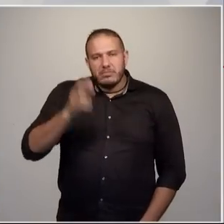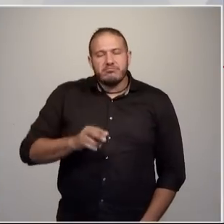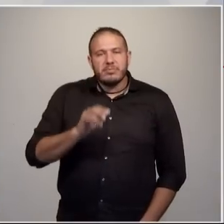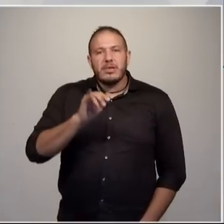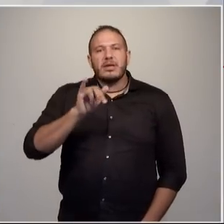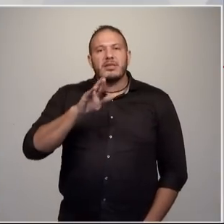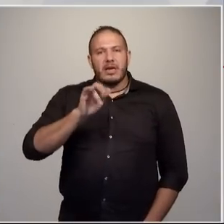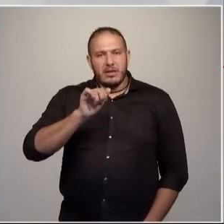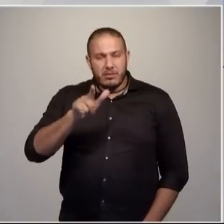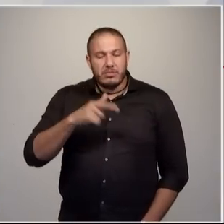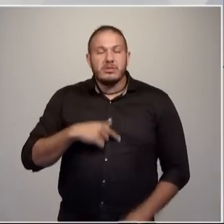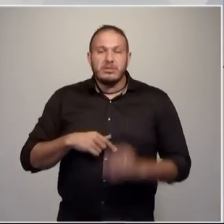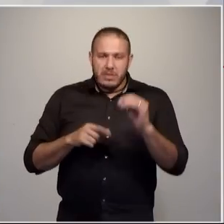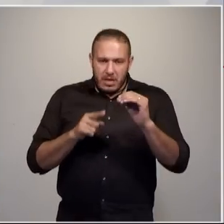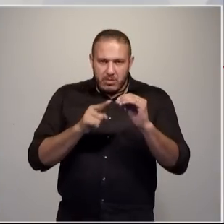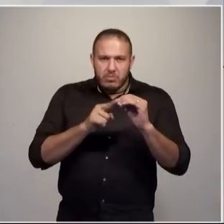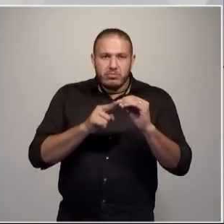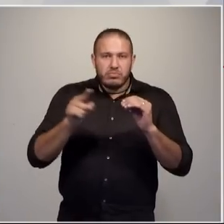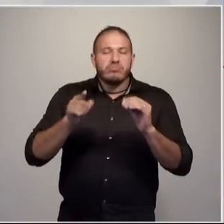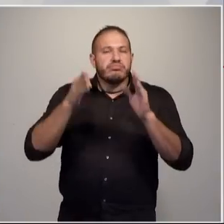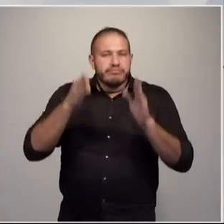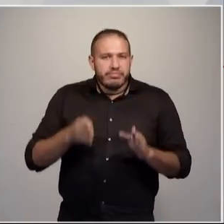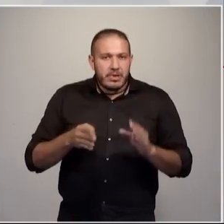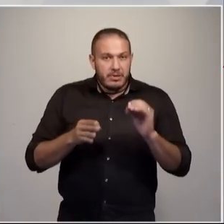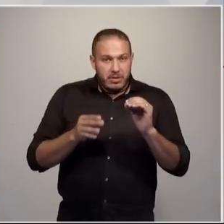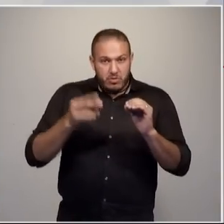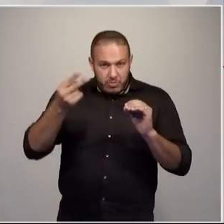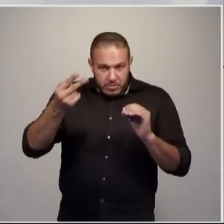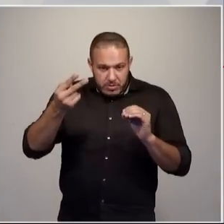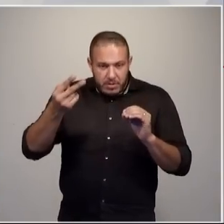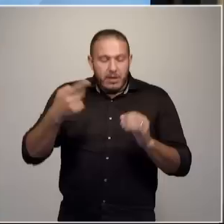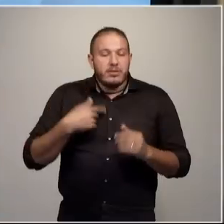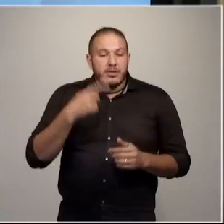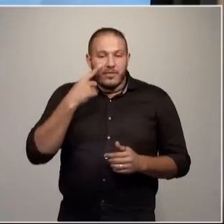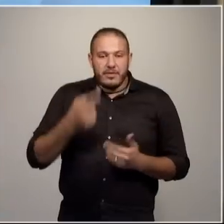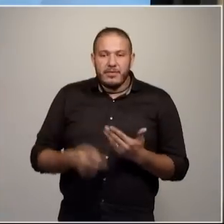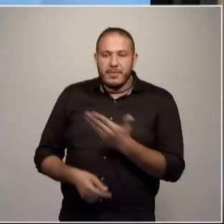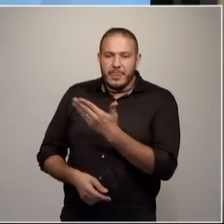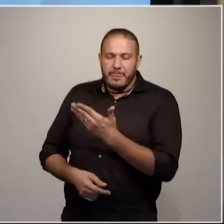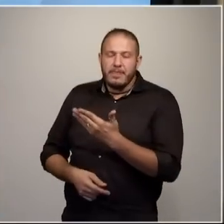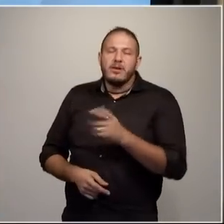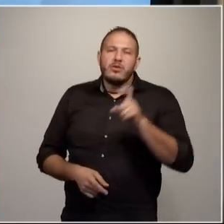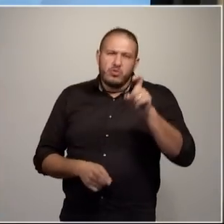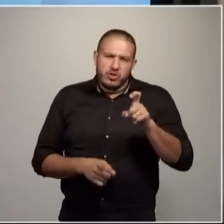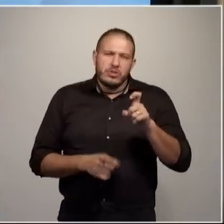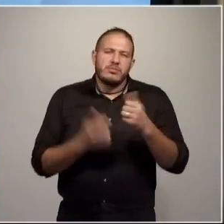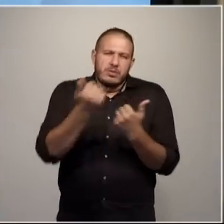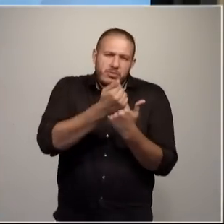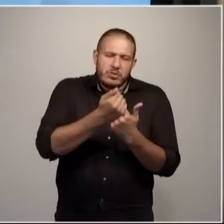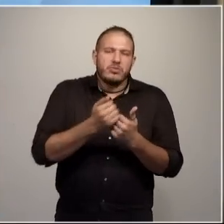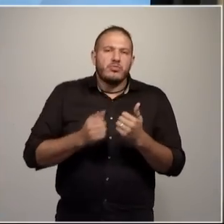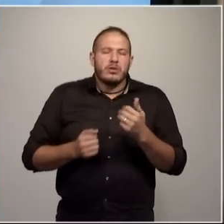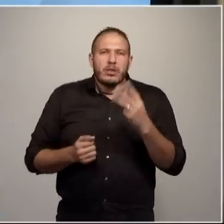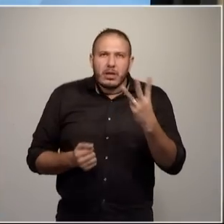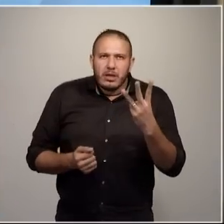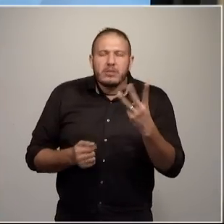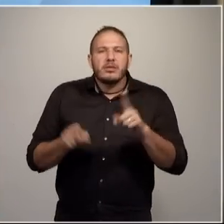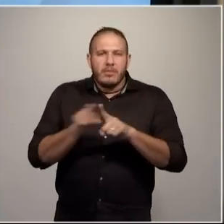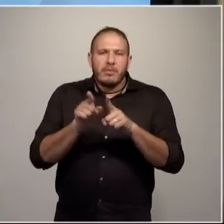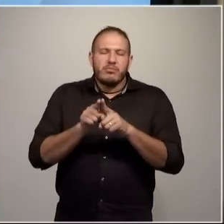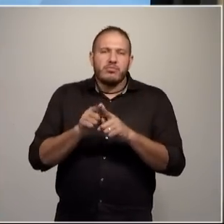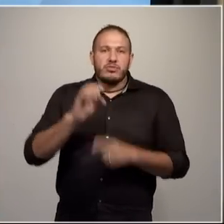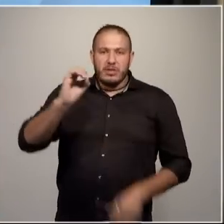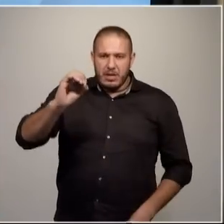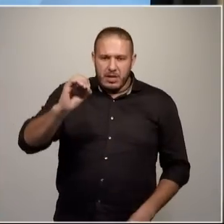2. Observa o x sumindo. X vai ser substituído por 3 e por 0. Então ele vai ficar 9